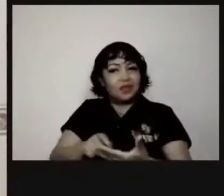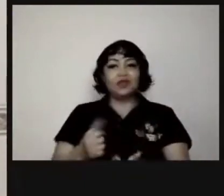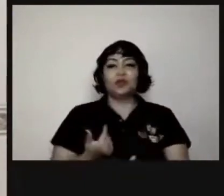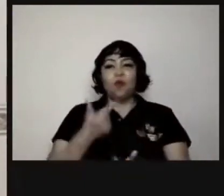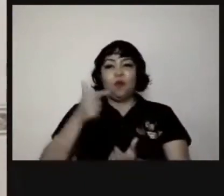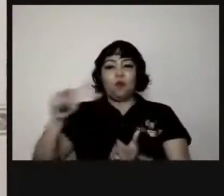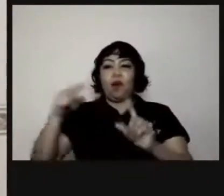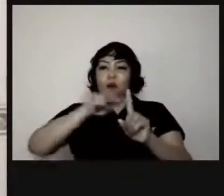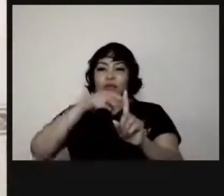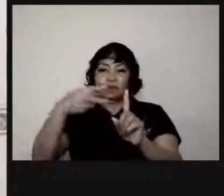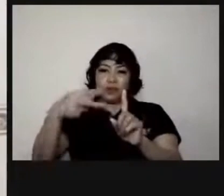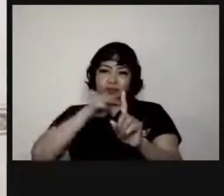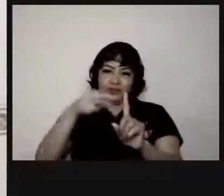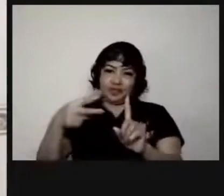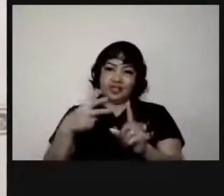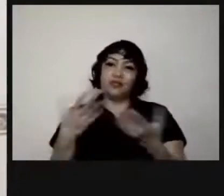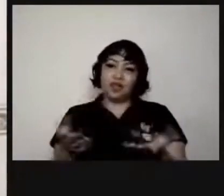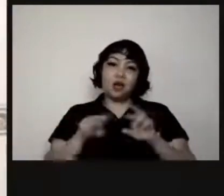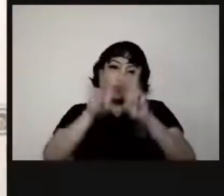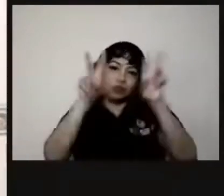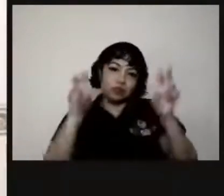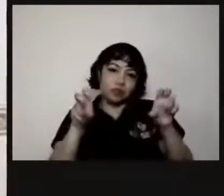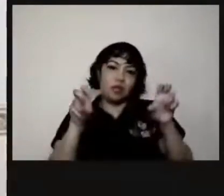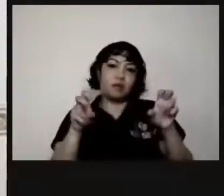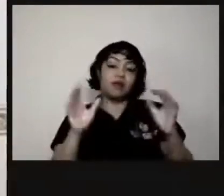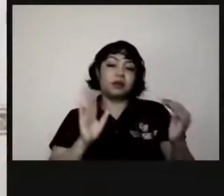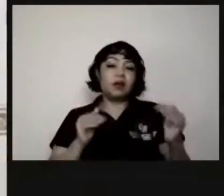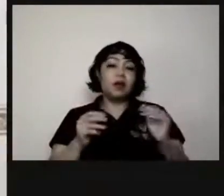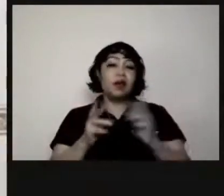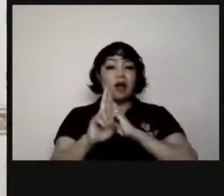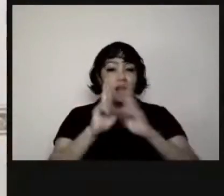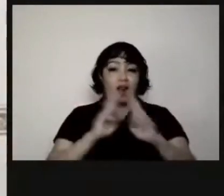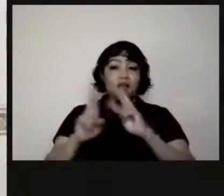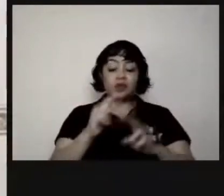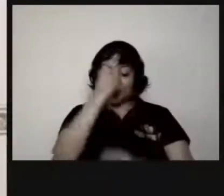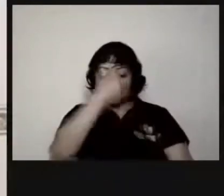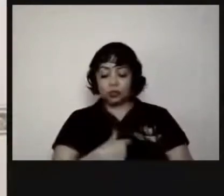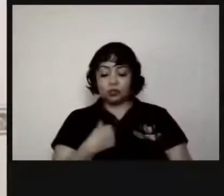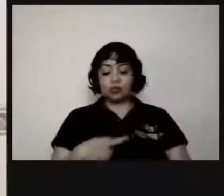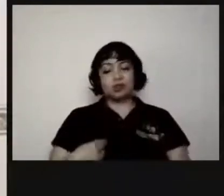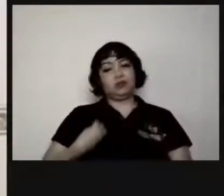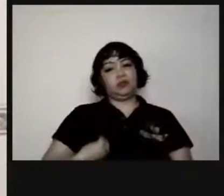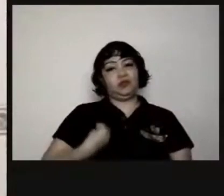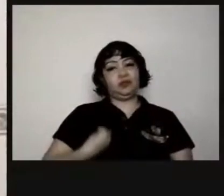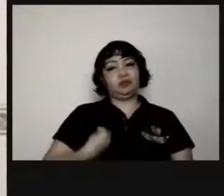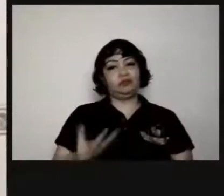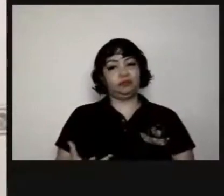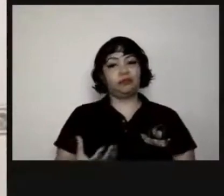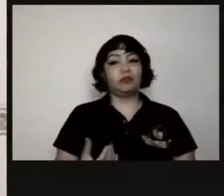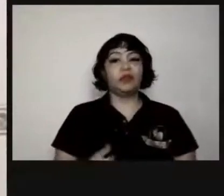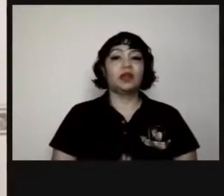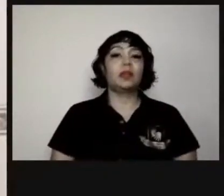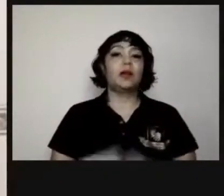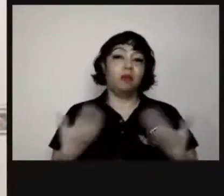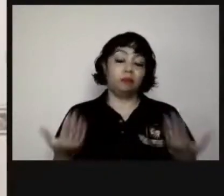esses temas, né, que são relacionados também a nós, e fazer essa criticidade, né? Porque, de acordo, como o Fernando